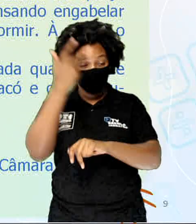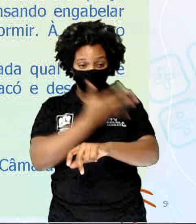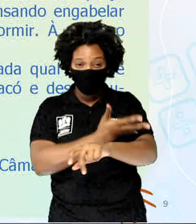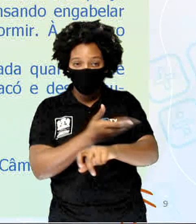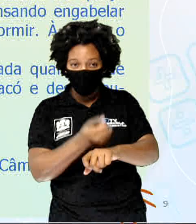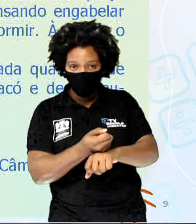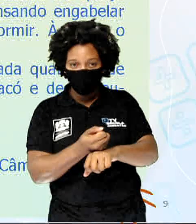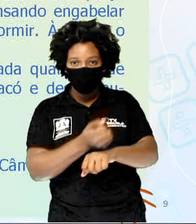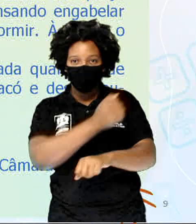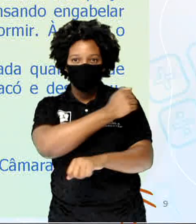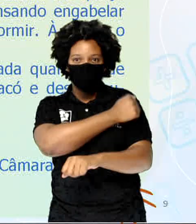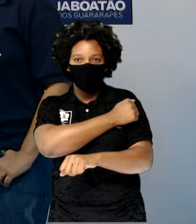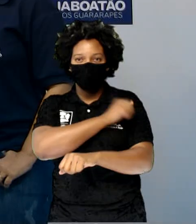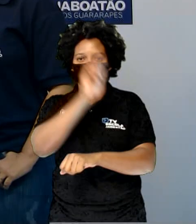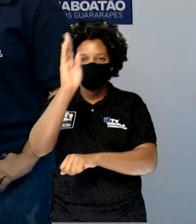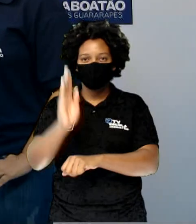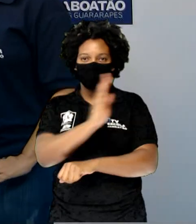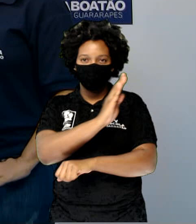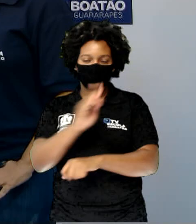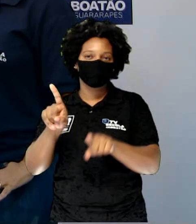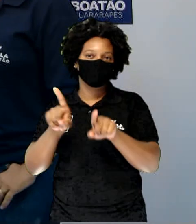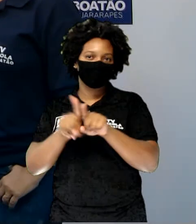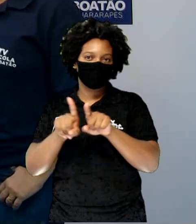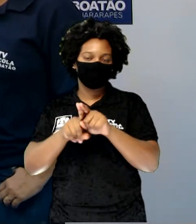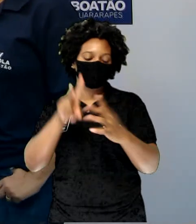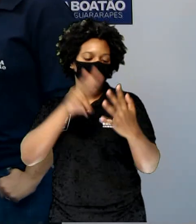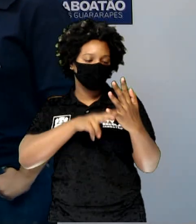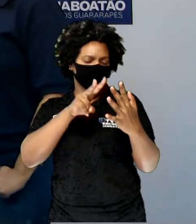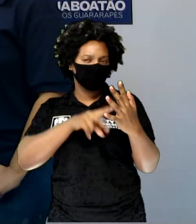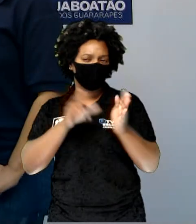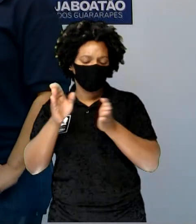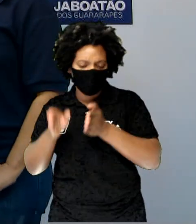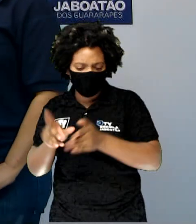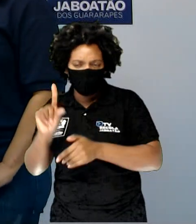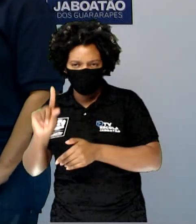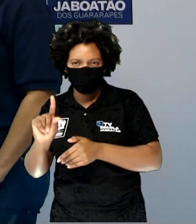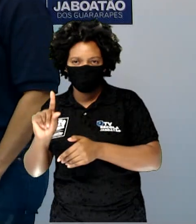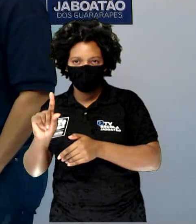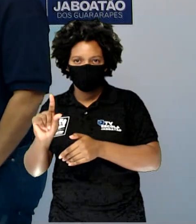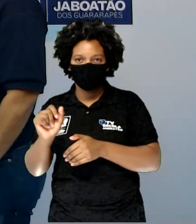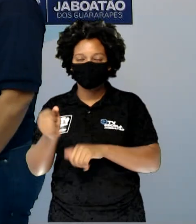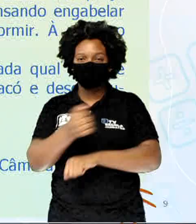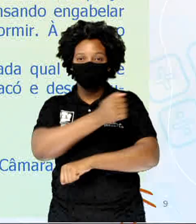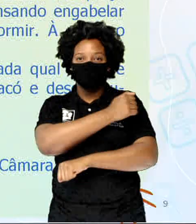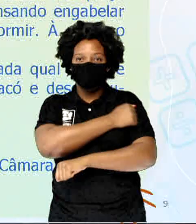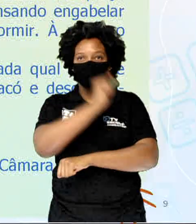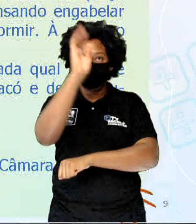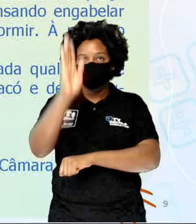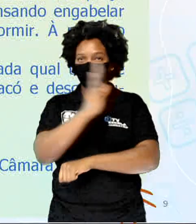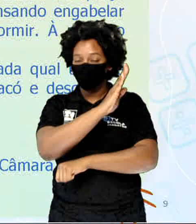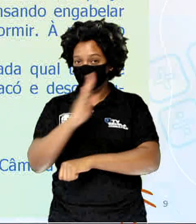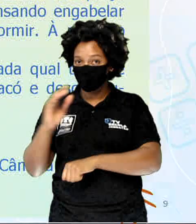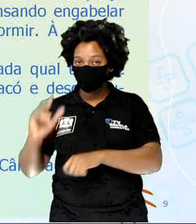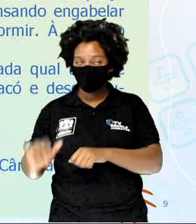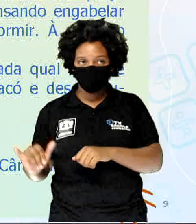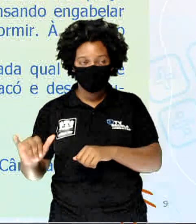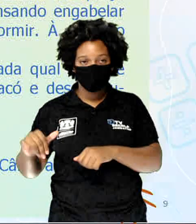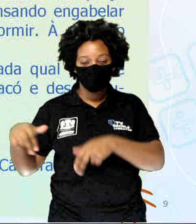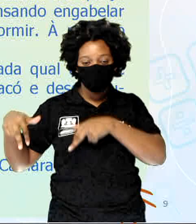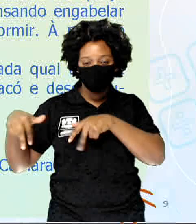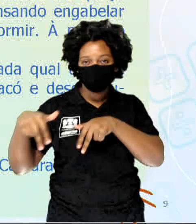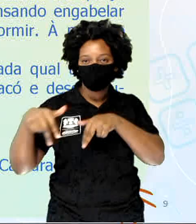e o Estudante, que também eu só vou ler um pedacinho. Um estudante e um padre viajavam pelo sertão. Olha